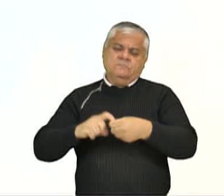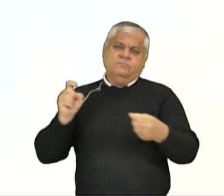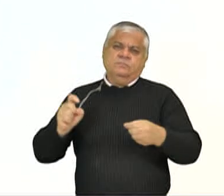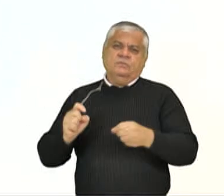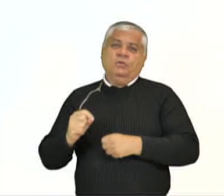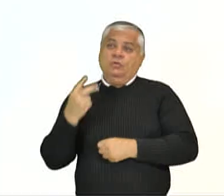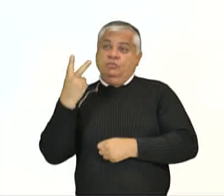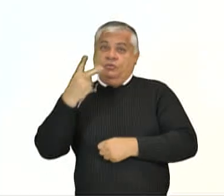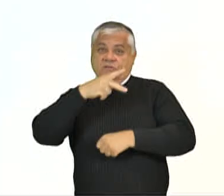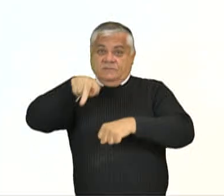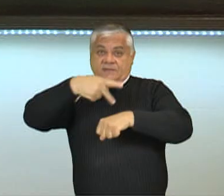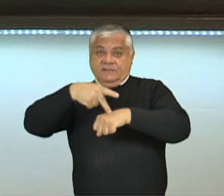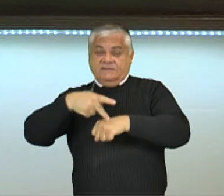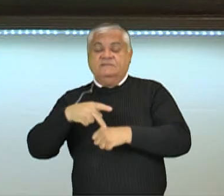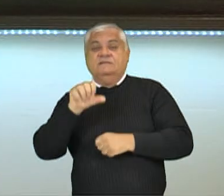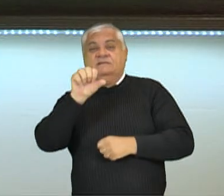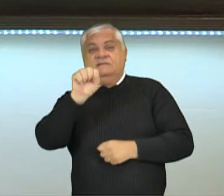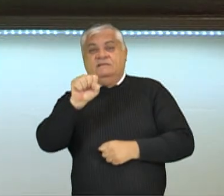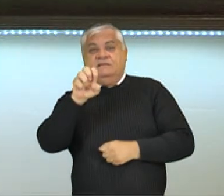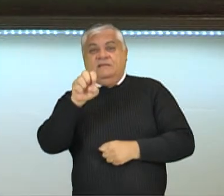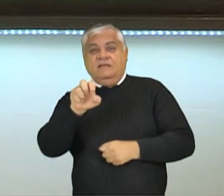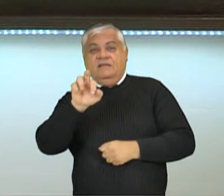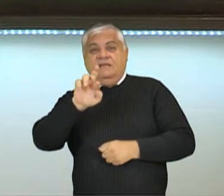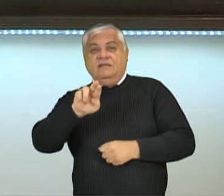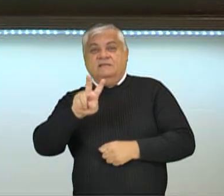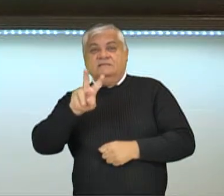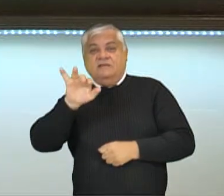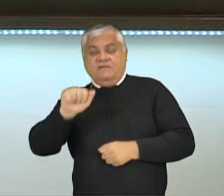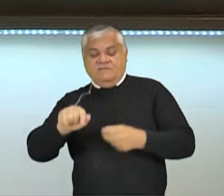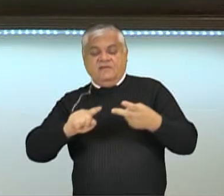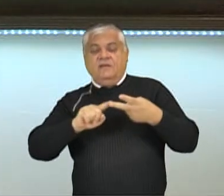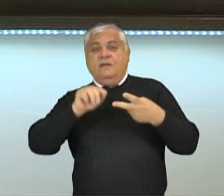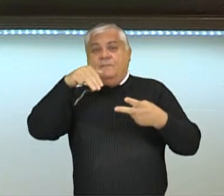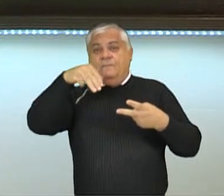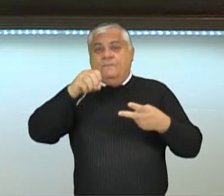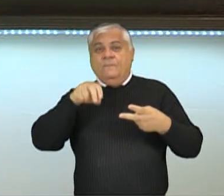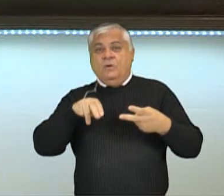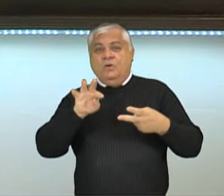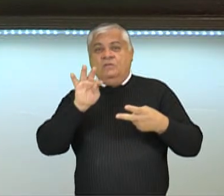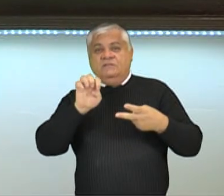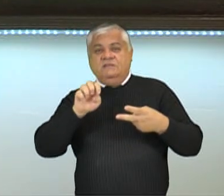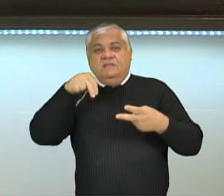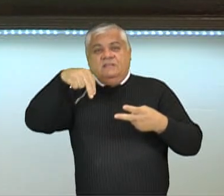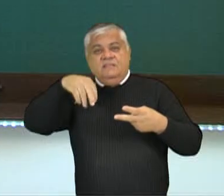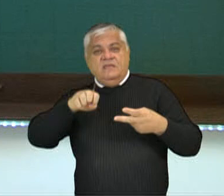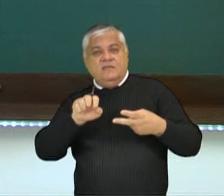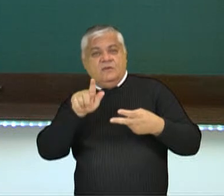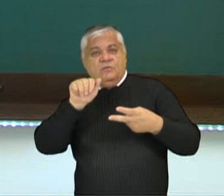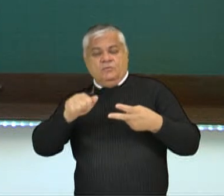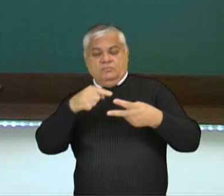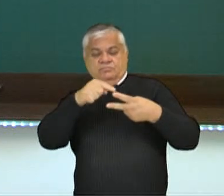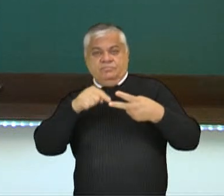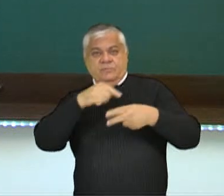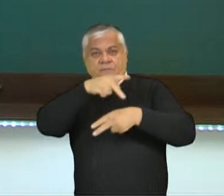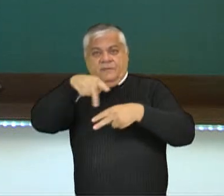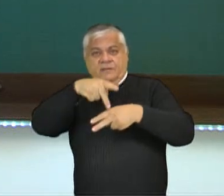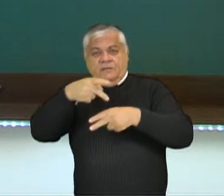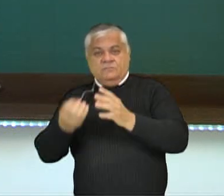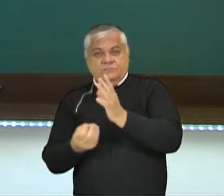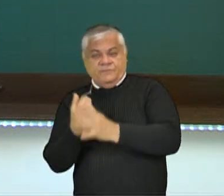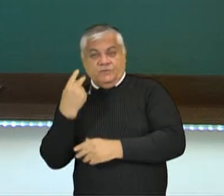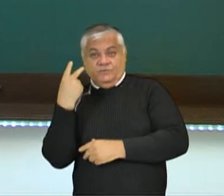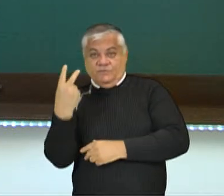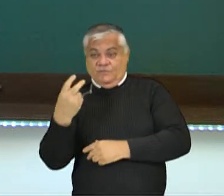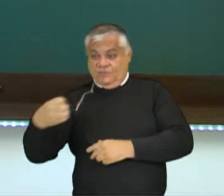um chamado Sérvia e o outro chamado Montenegro. Eu tenho a Sérvia e Montenegro tem um destaque